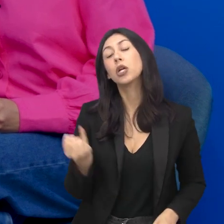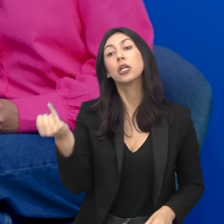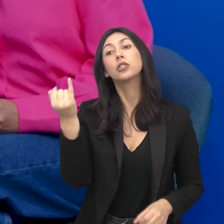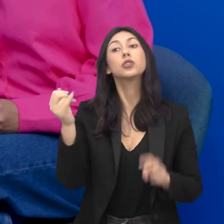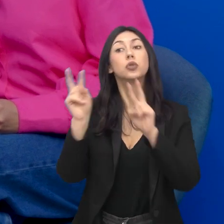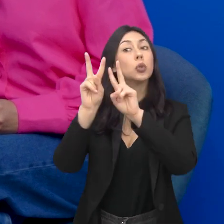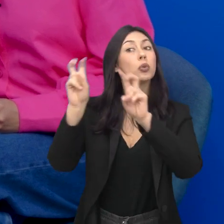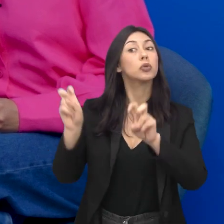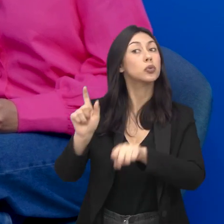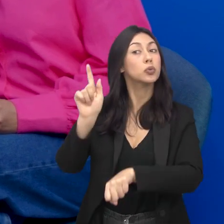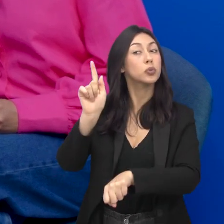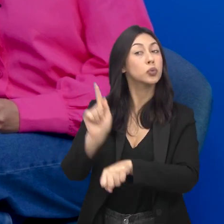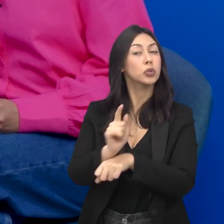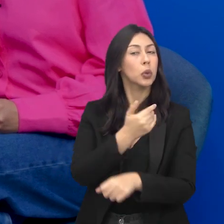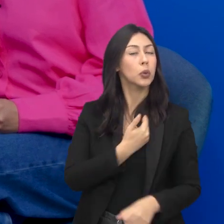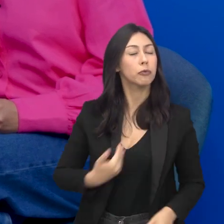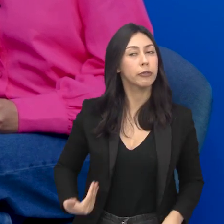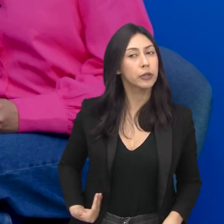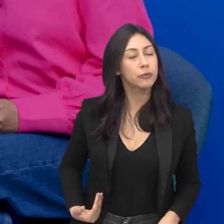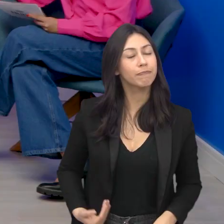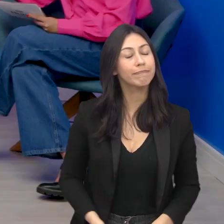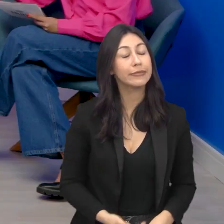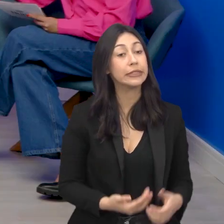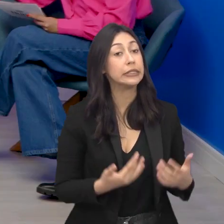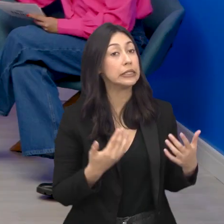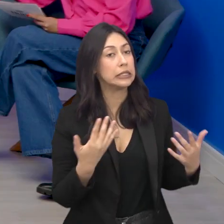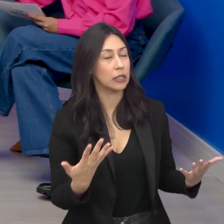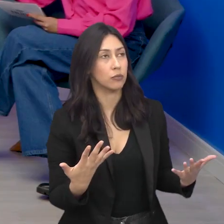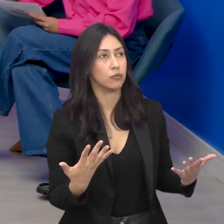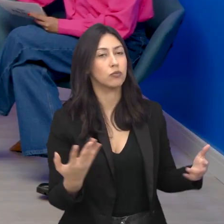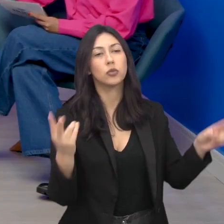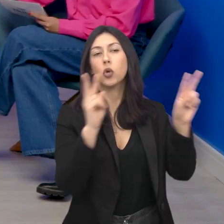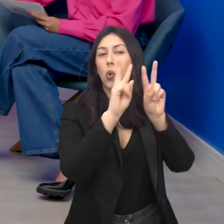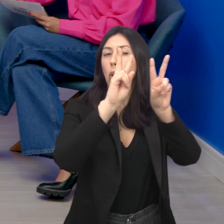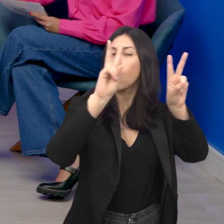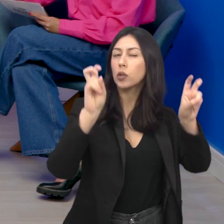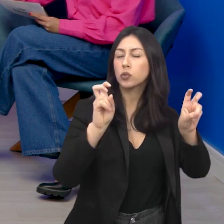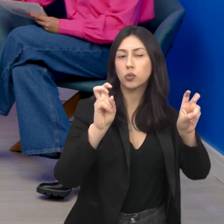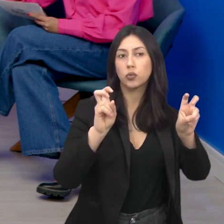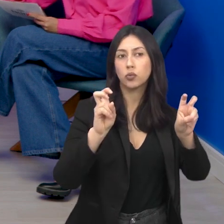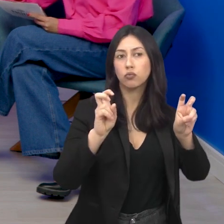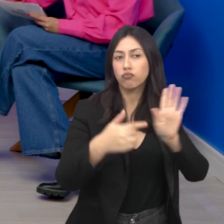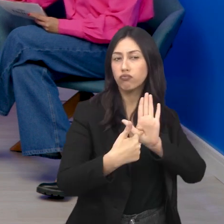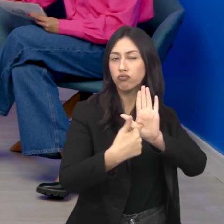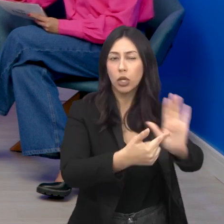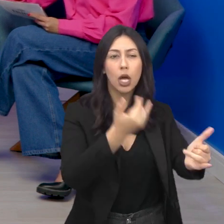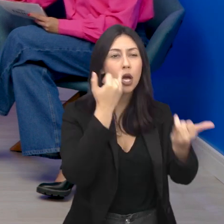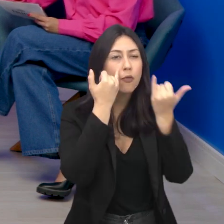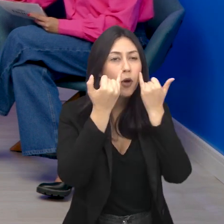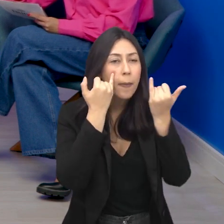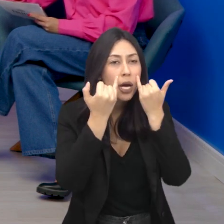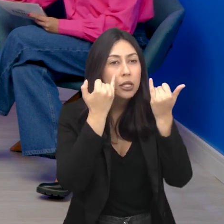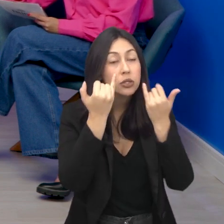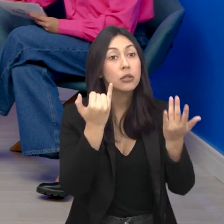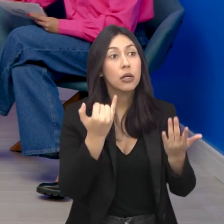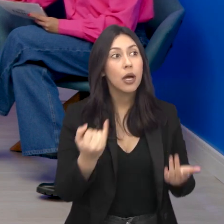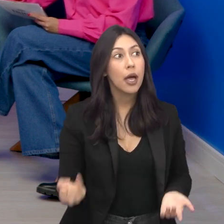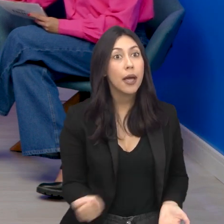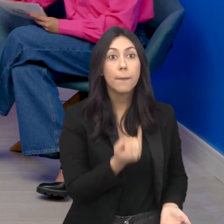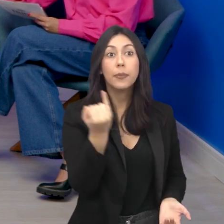quando o assunto é gestão pública. Tati, quando a gente fala em transparência, transparência é o